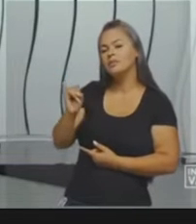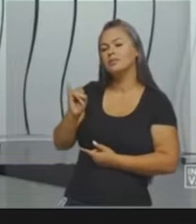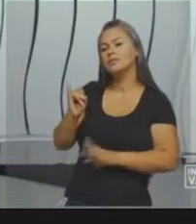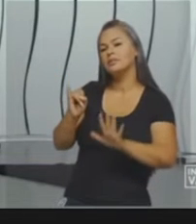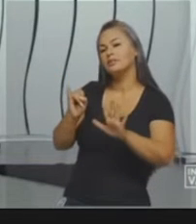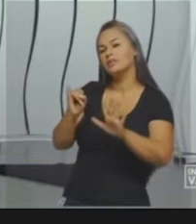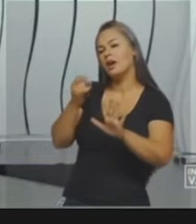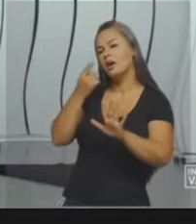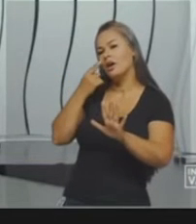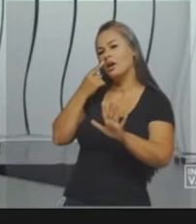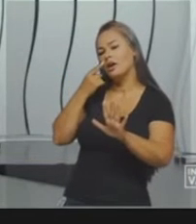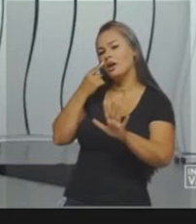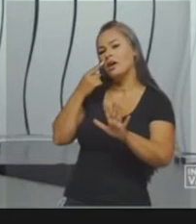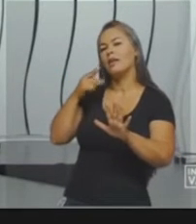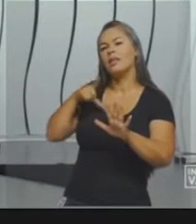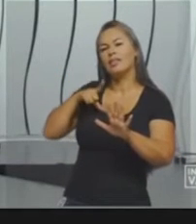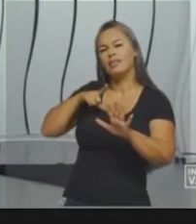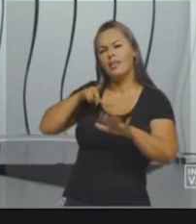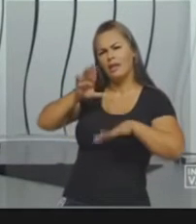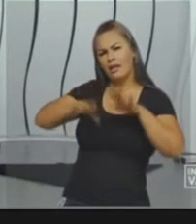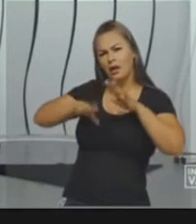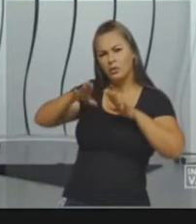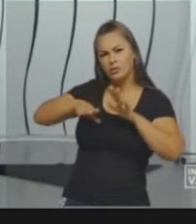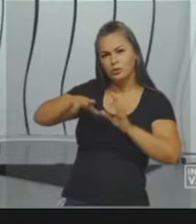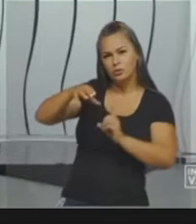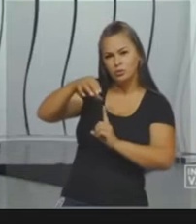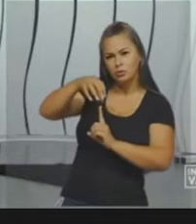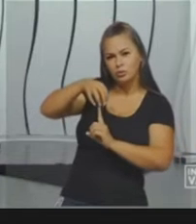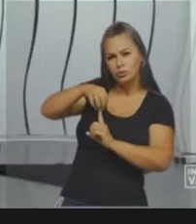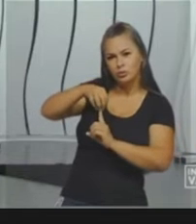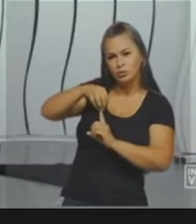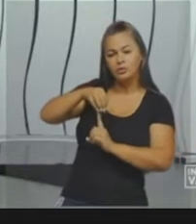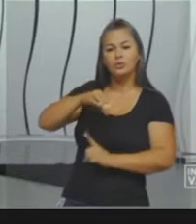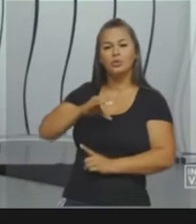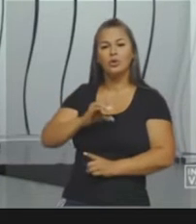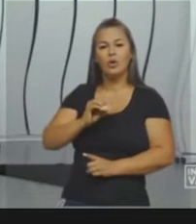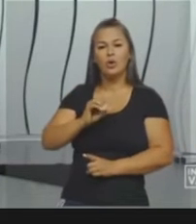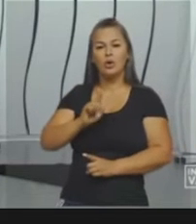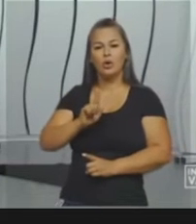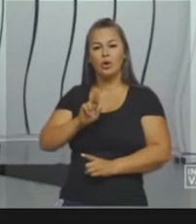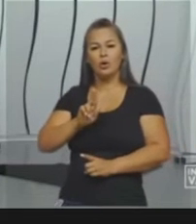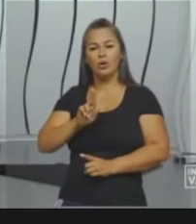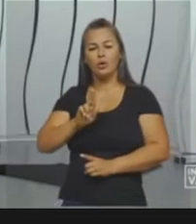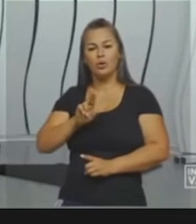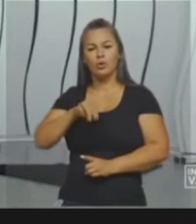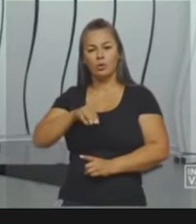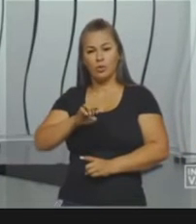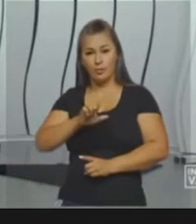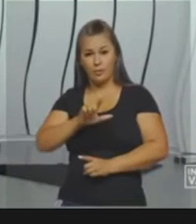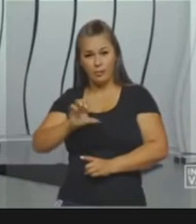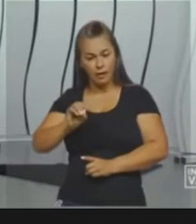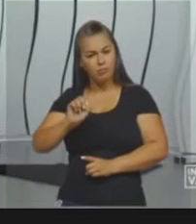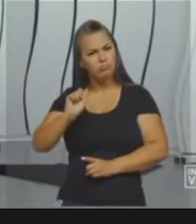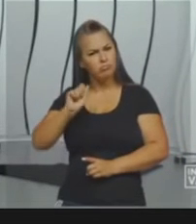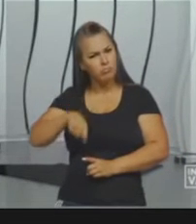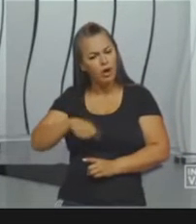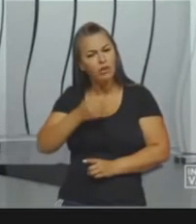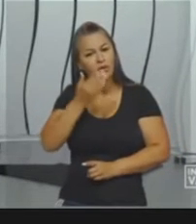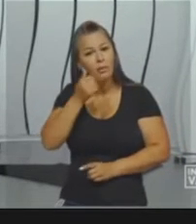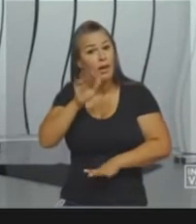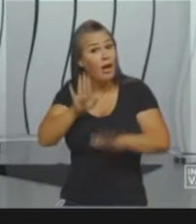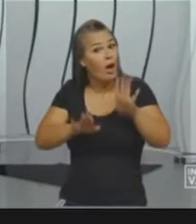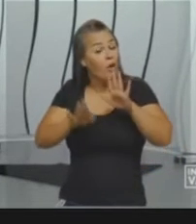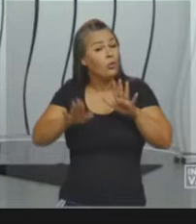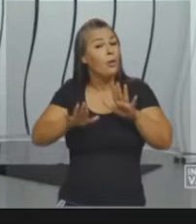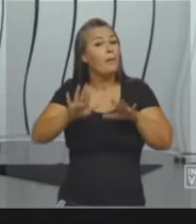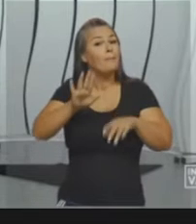cogumelo, existem muitos cogumelos comestíveis, começa por aí. Tá certo que não é lá uma coisa barata não, tá? Bom, produção